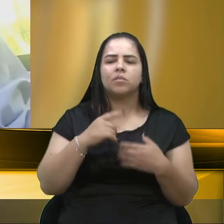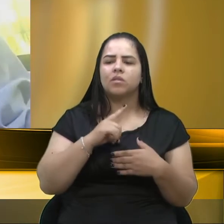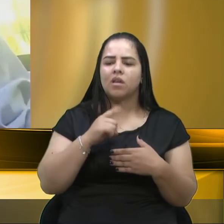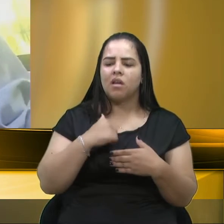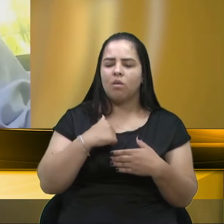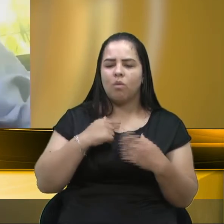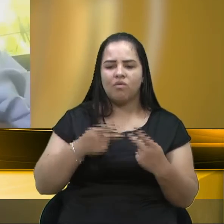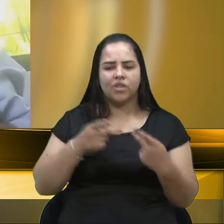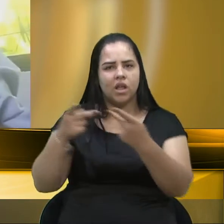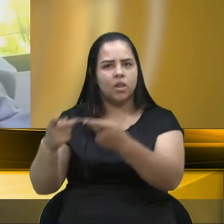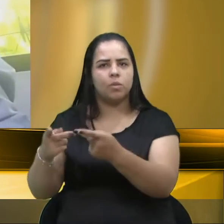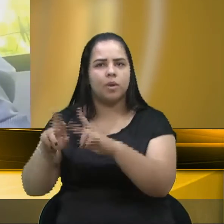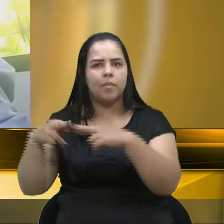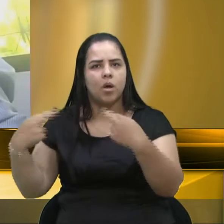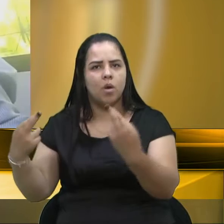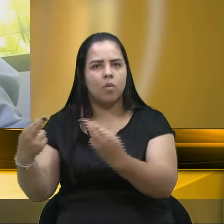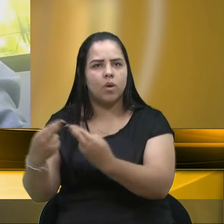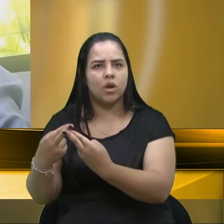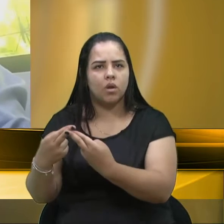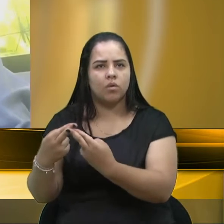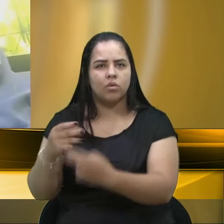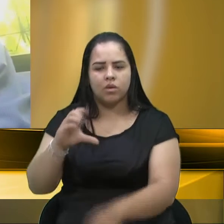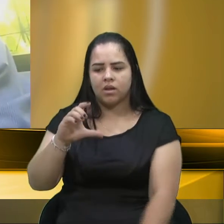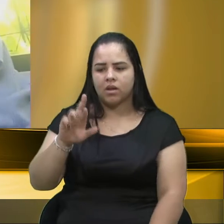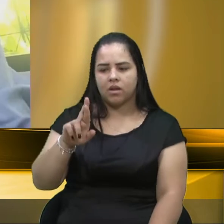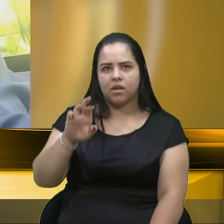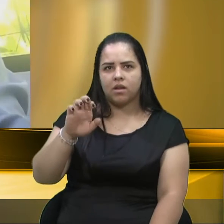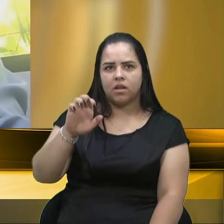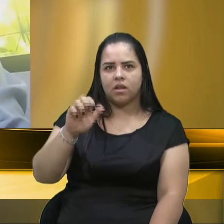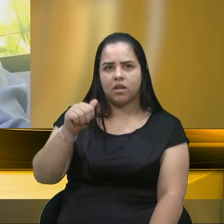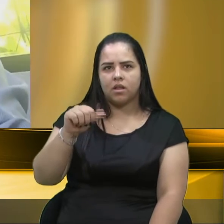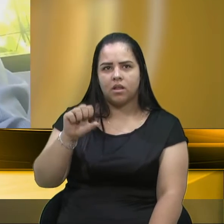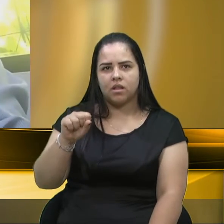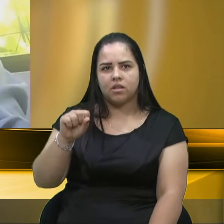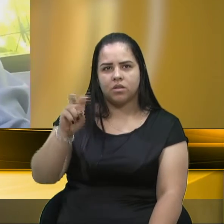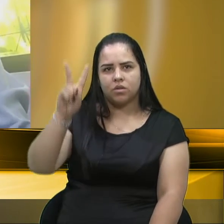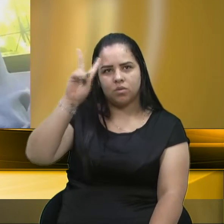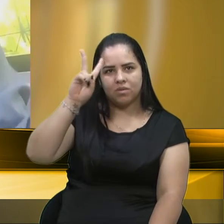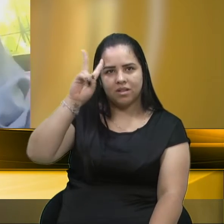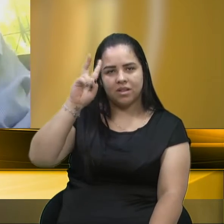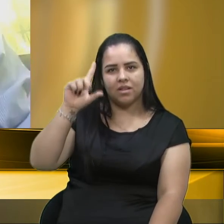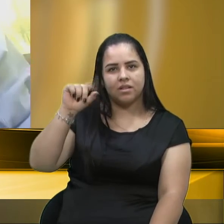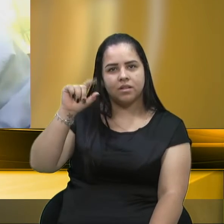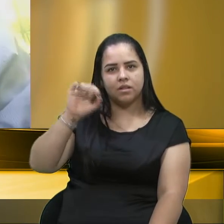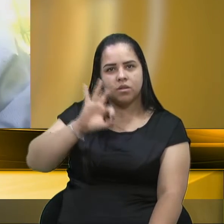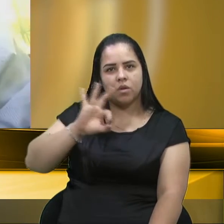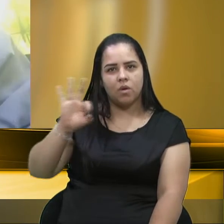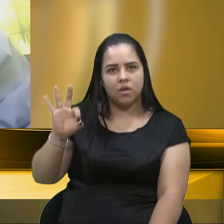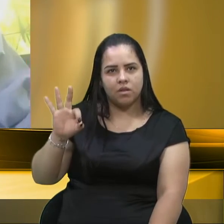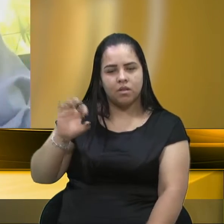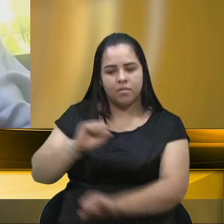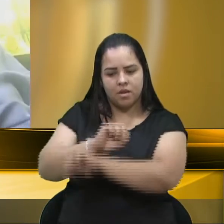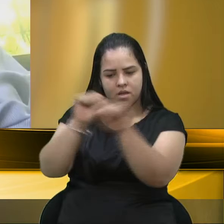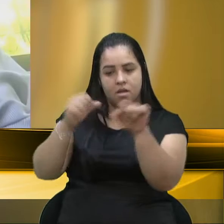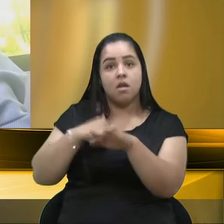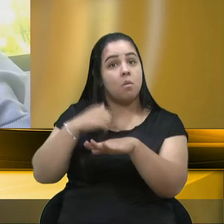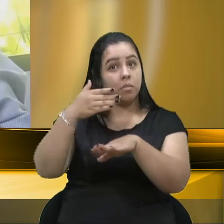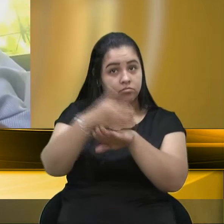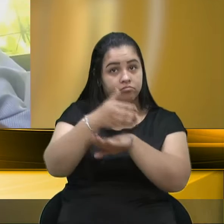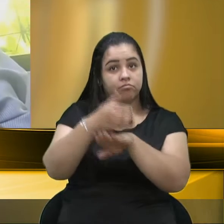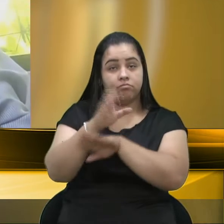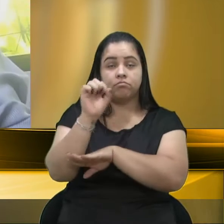reunião no CREAS, segunda-feira às 10 horas da manhã, e estarei presente lá,